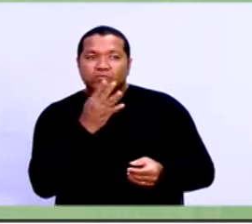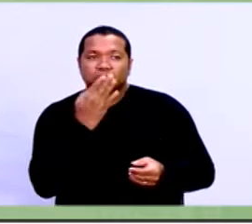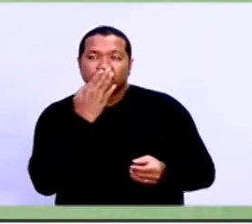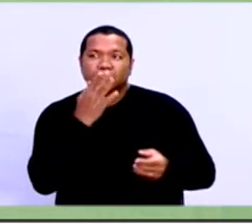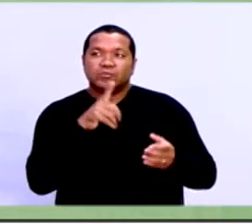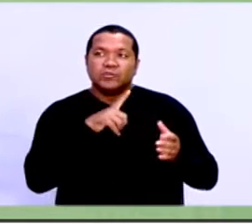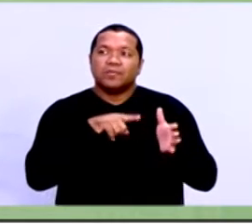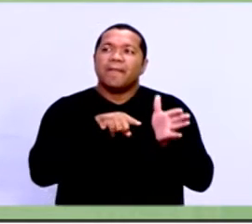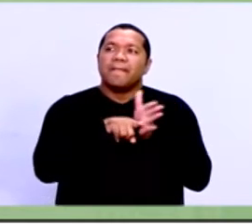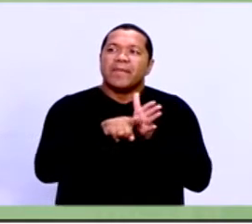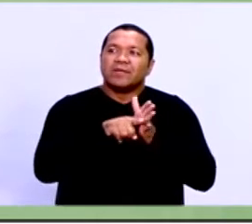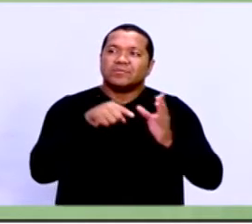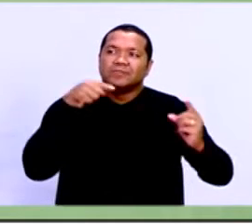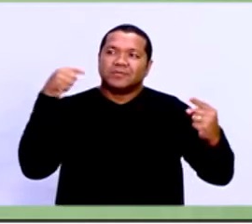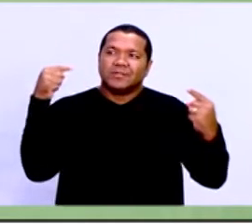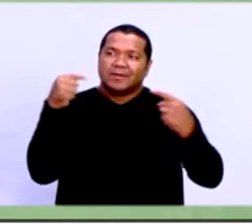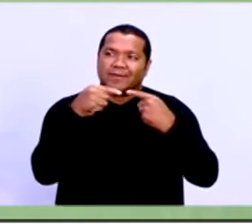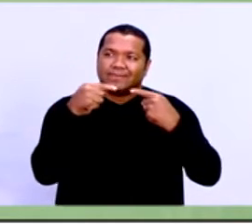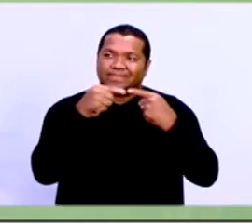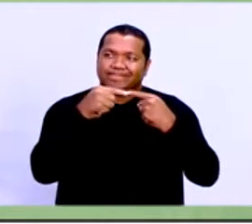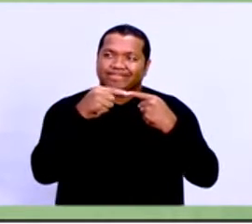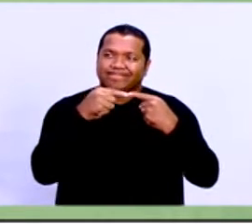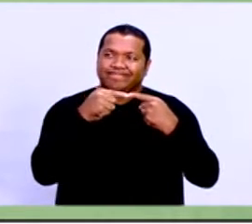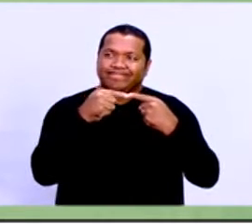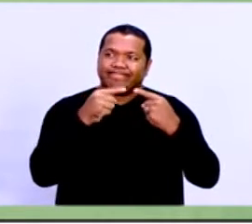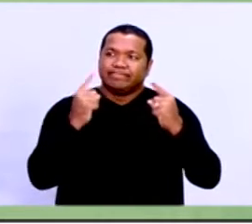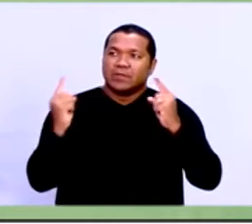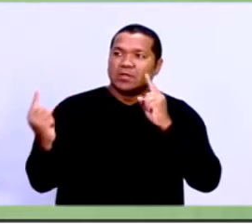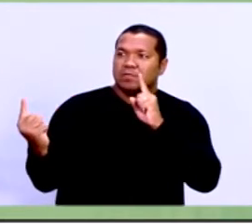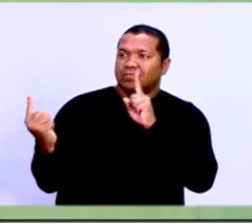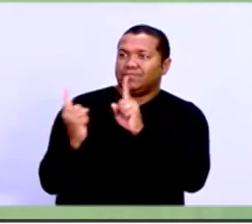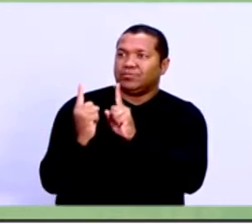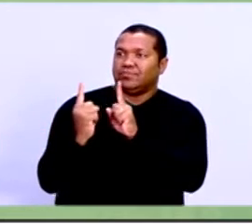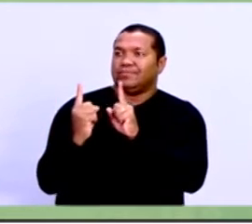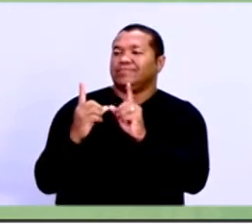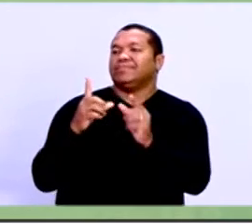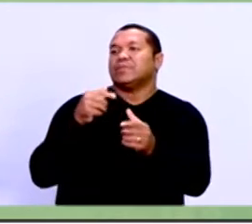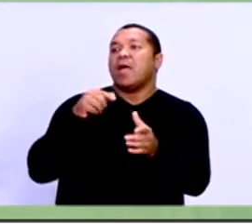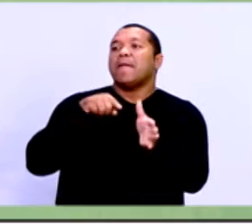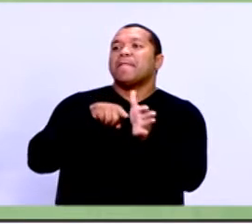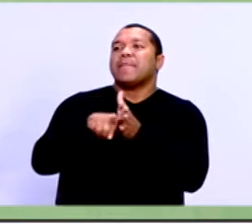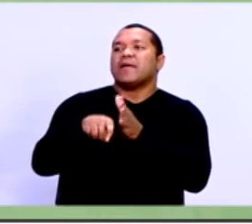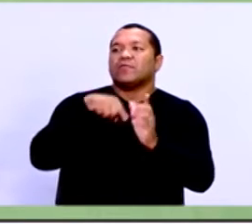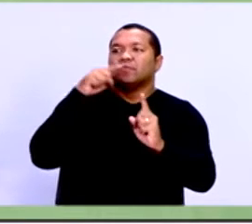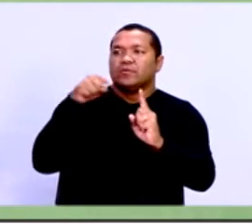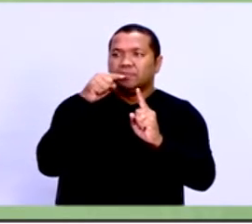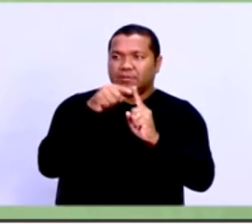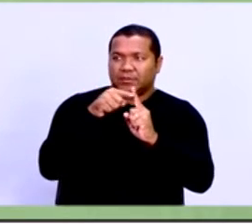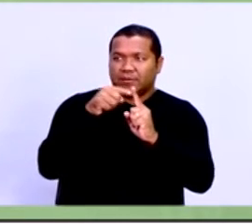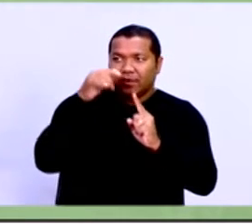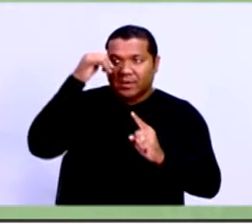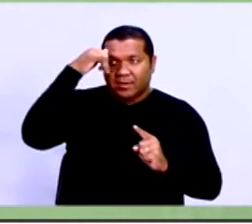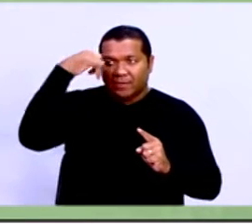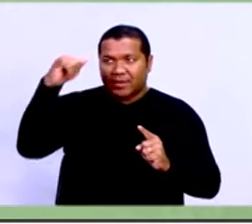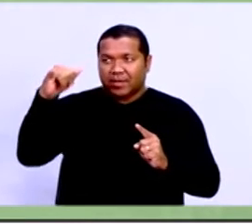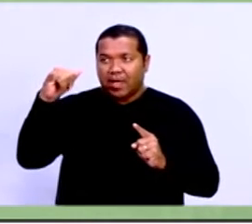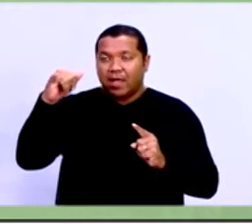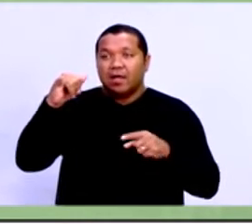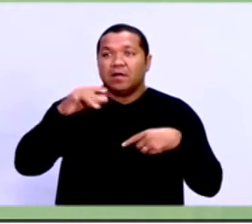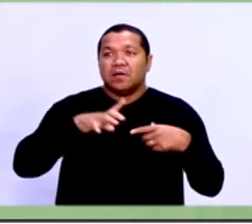clientes e usuários ele deve ter perguntas objetivas e evitar o constrangimento